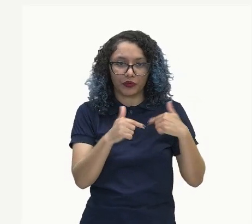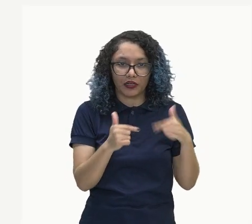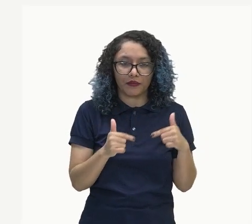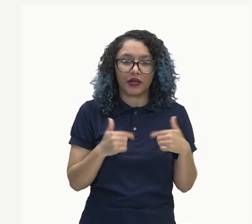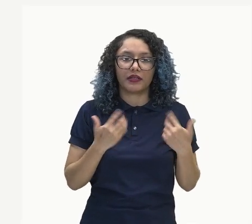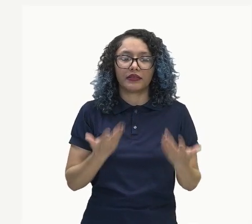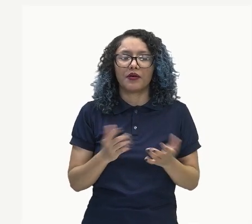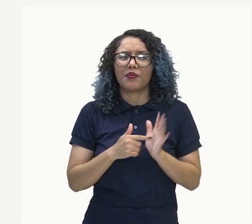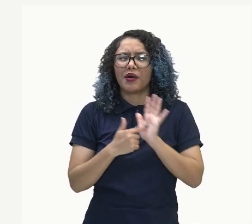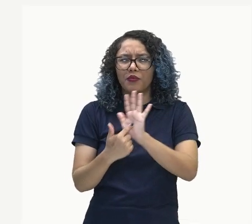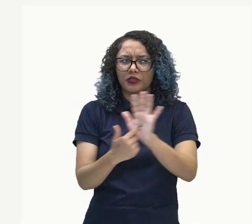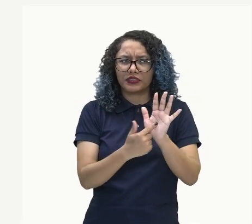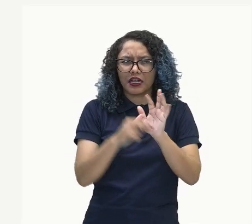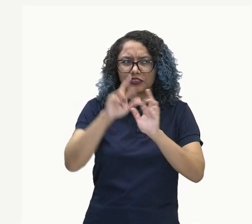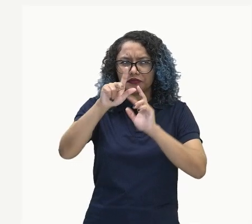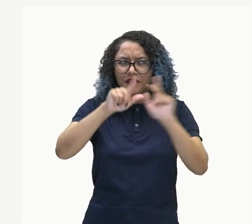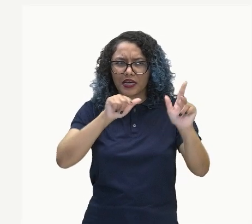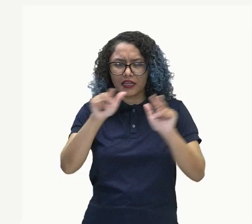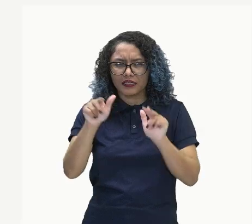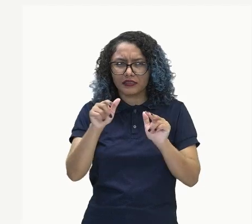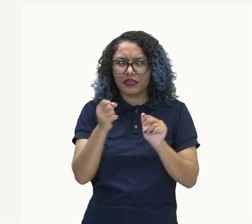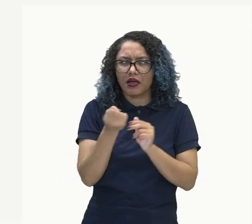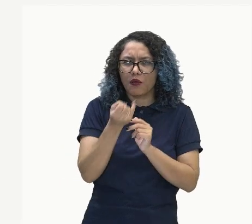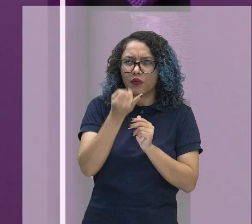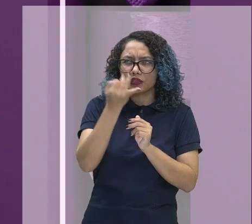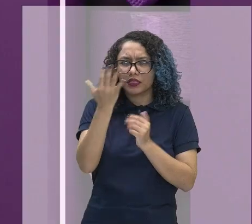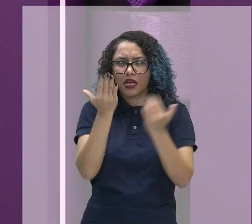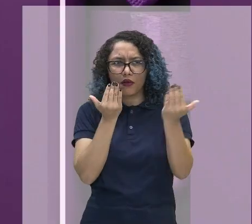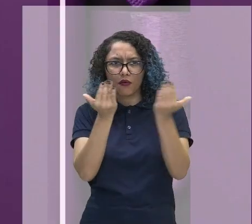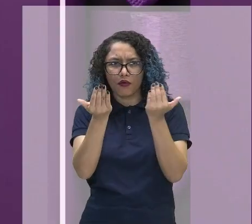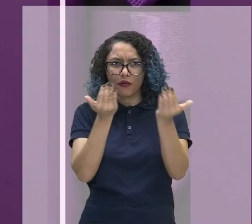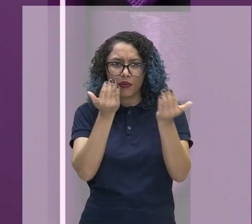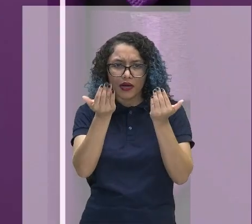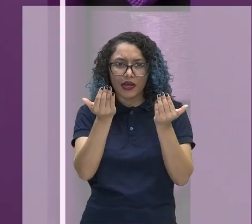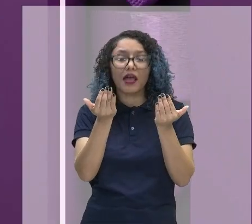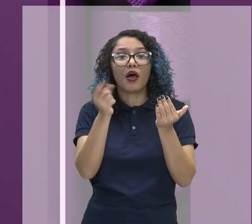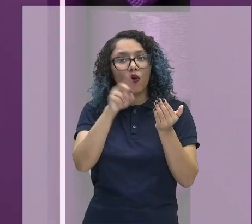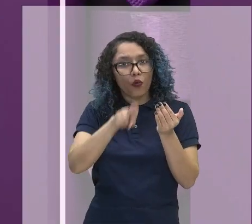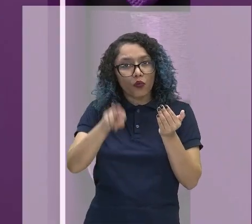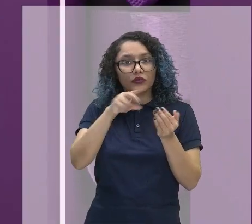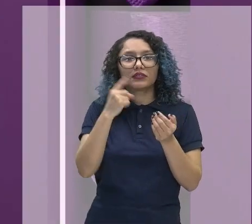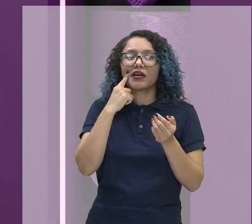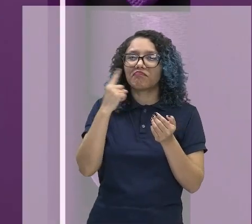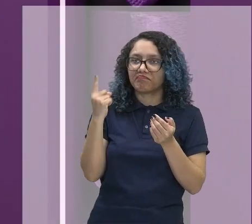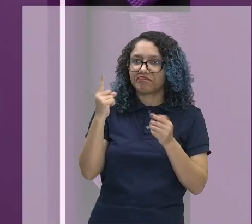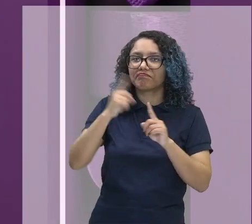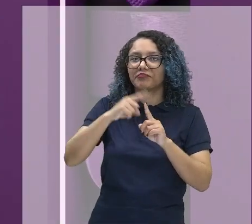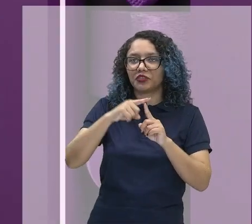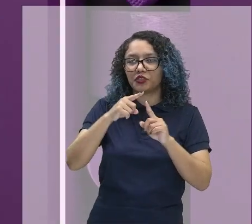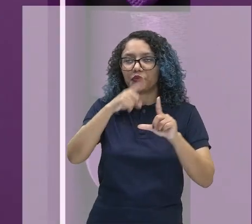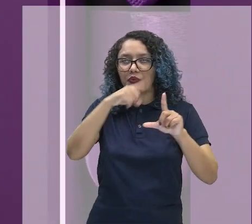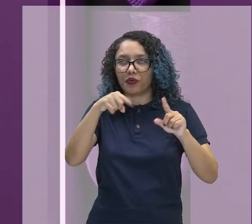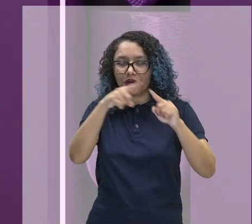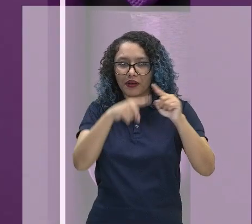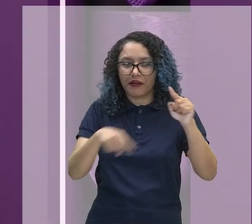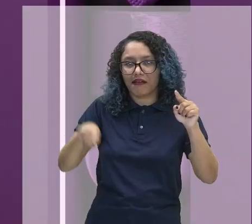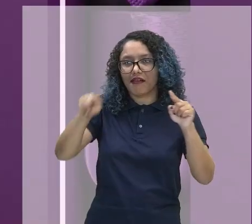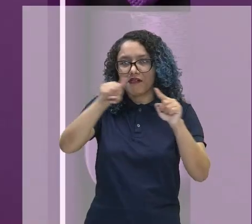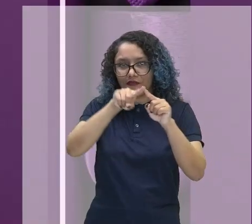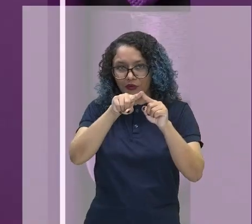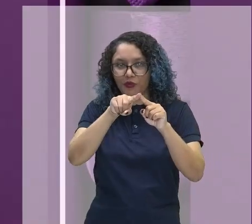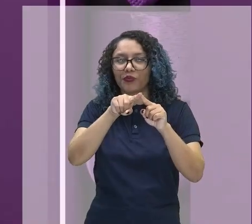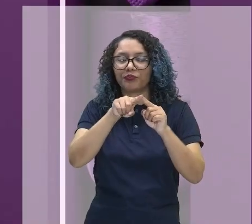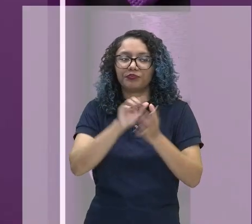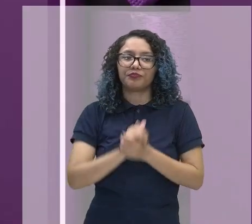as diferenças de quantidades, geralmente esse gráfico é utilizado, ok? Que é o nosso gráfico de setores.